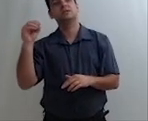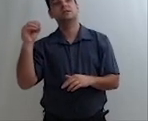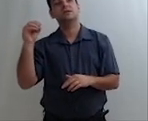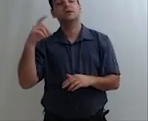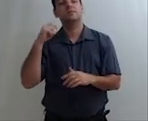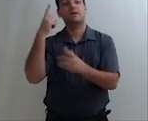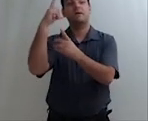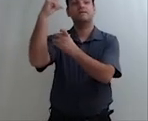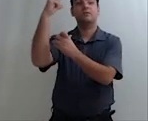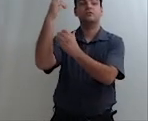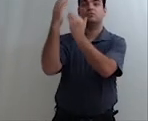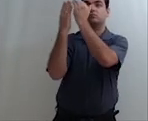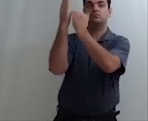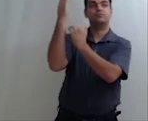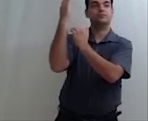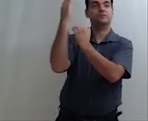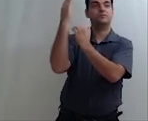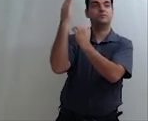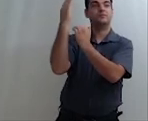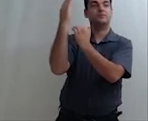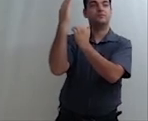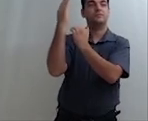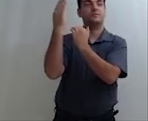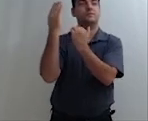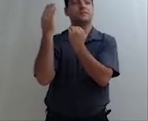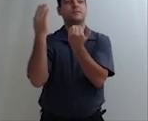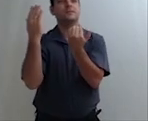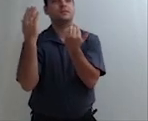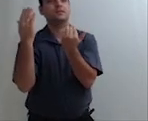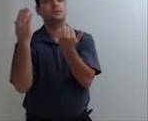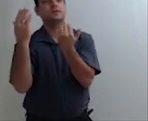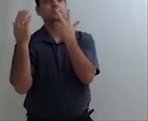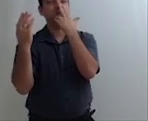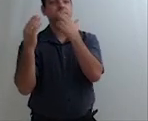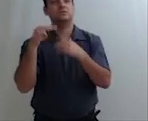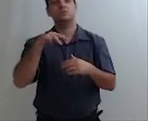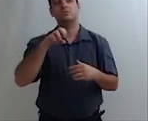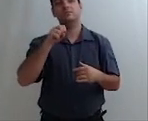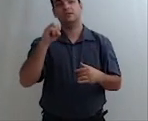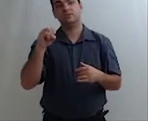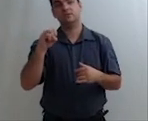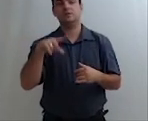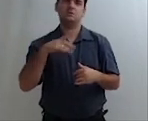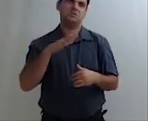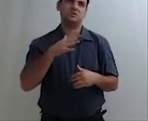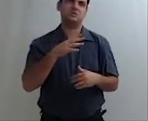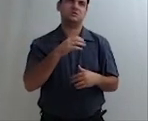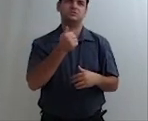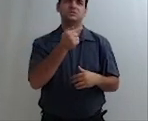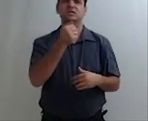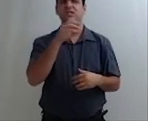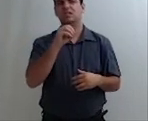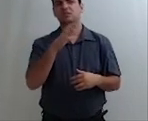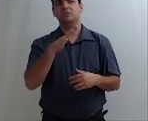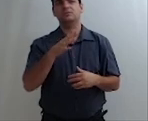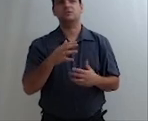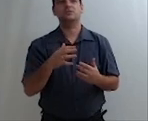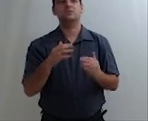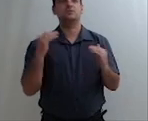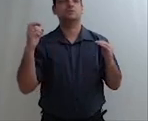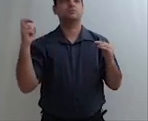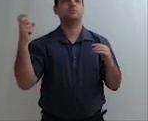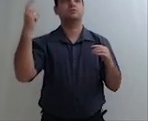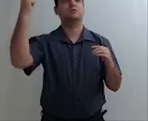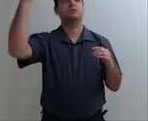fotografia de Leonel Messi que tem por volta de 170 ao lado de